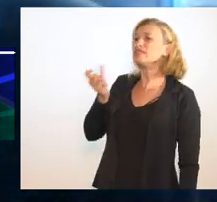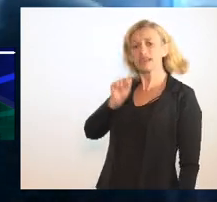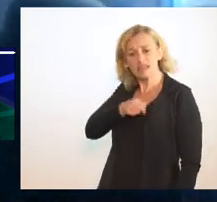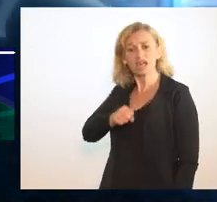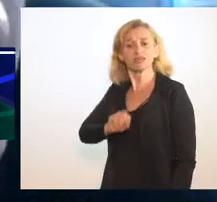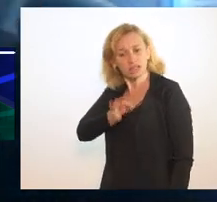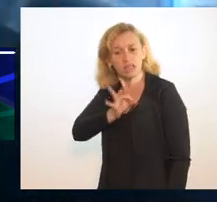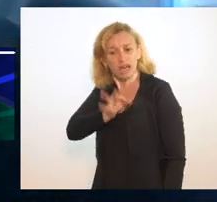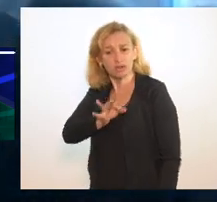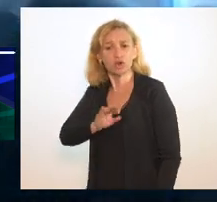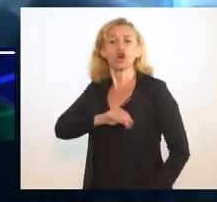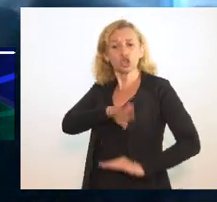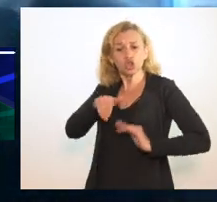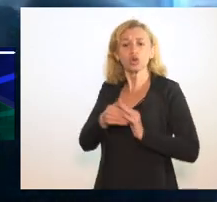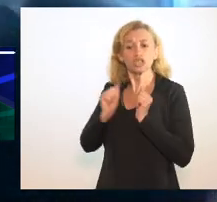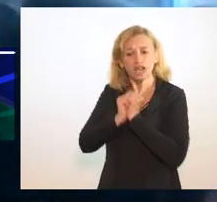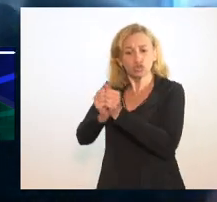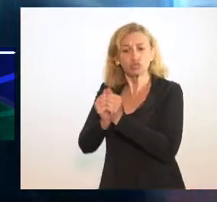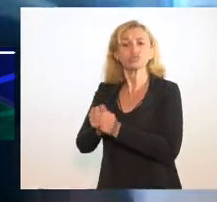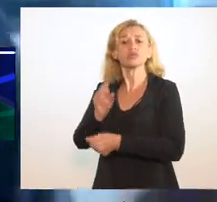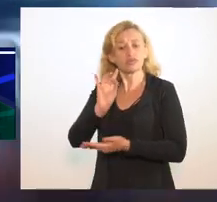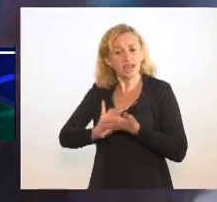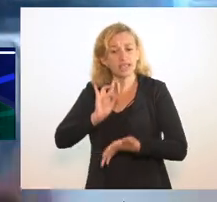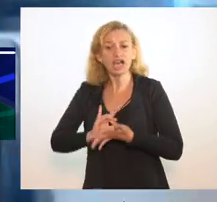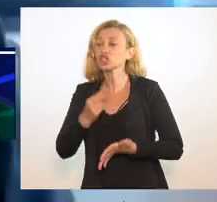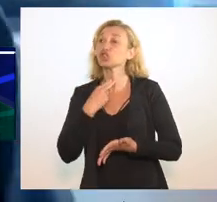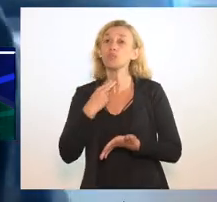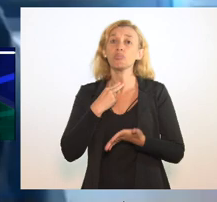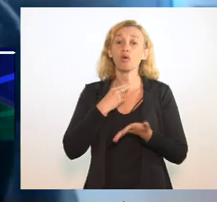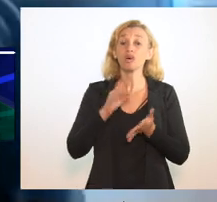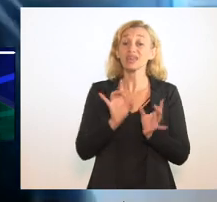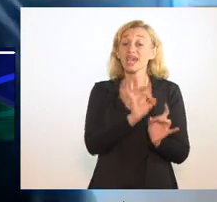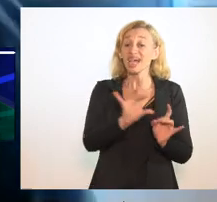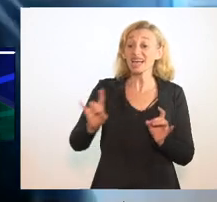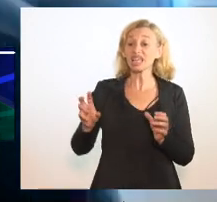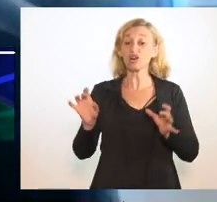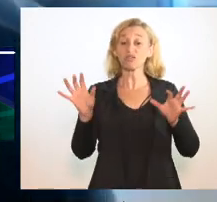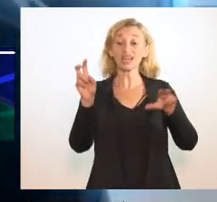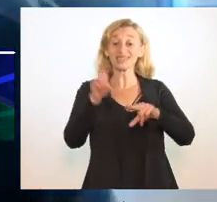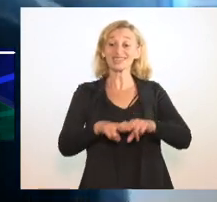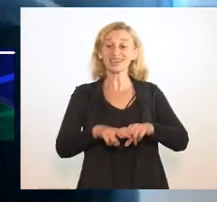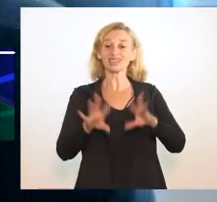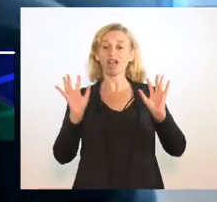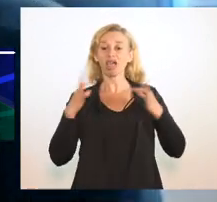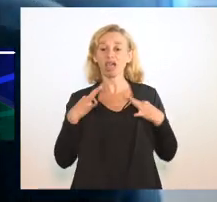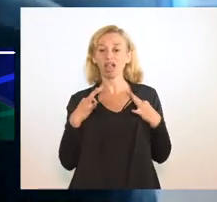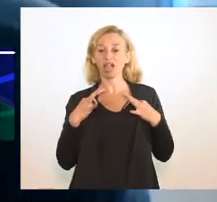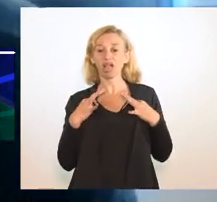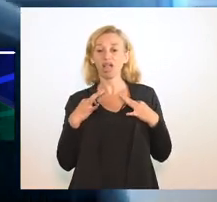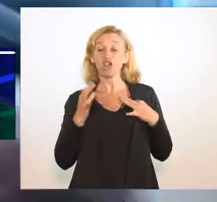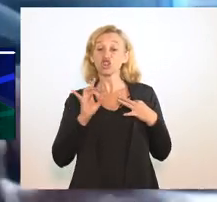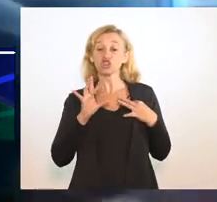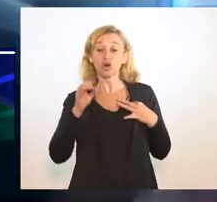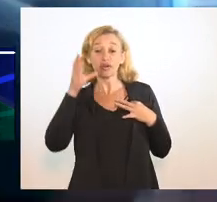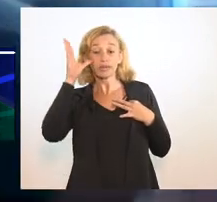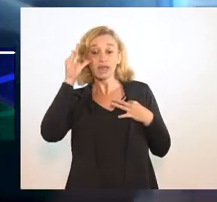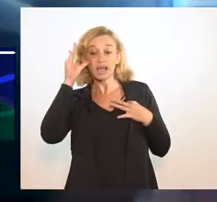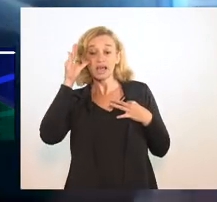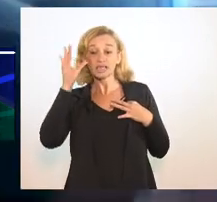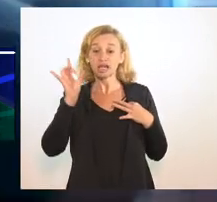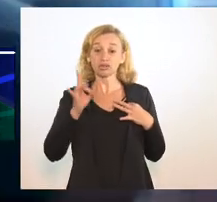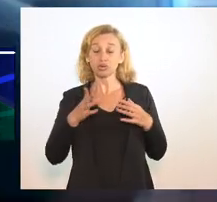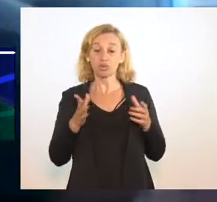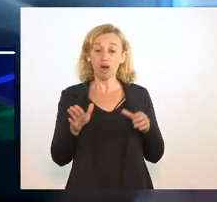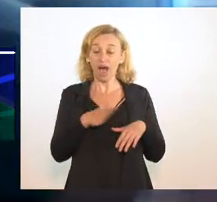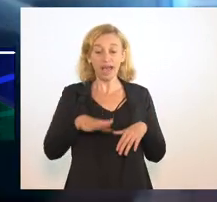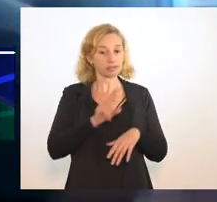certo, todo mundo tem que ajudar, não pode cada um ficar sentado em cima do seu interesse setorial.